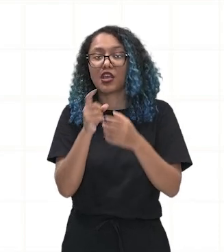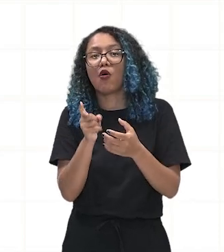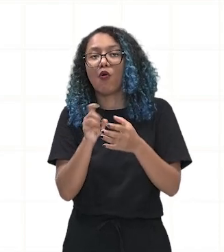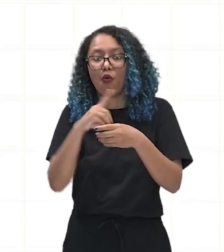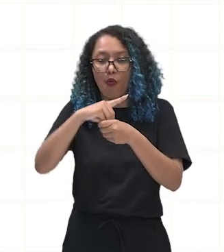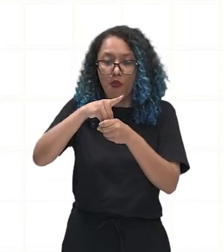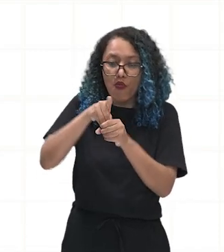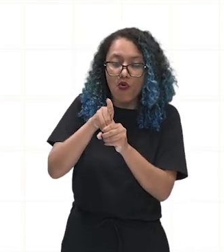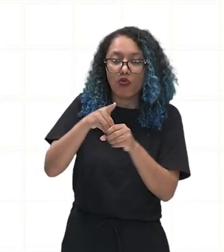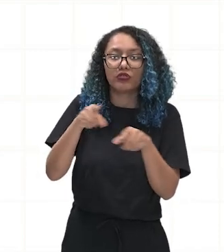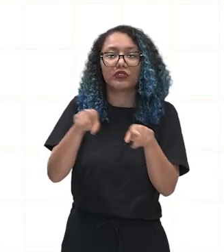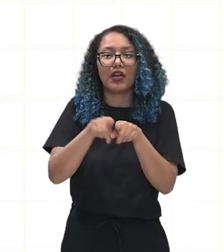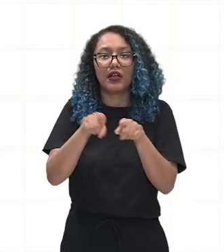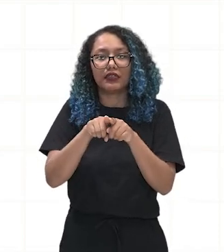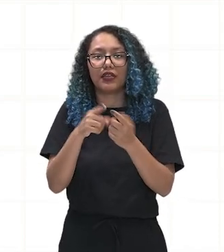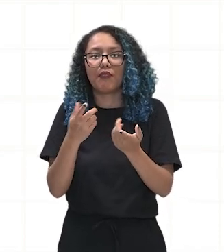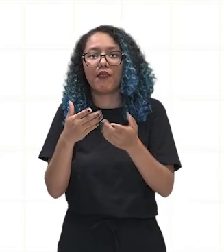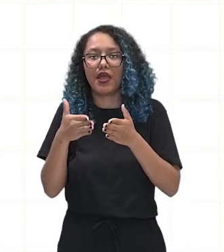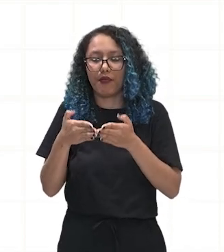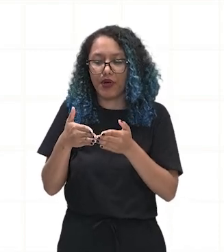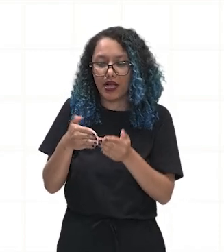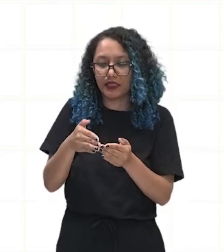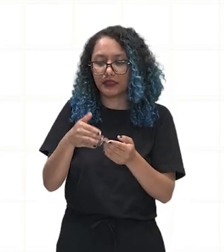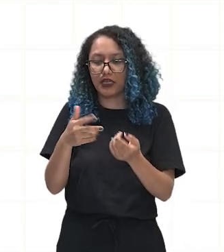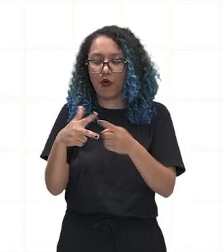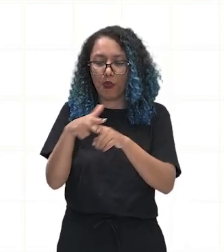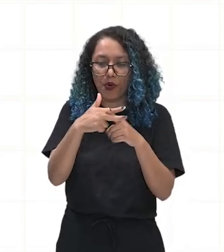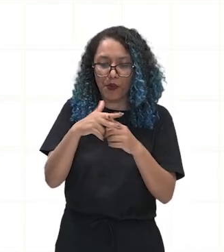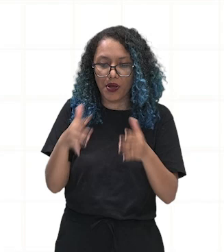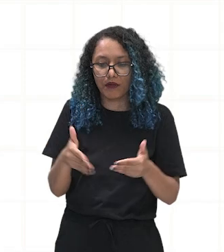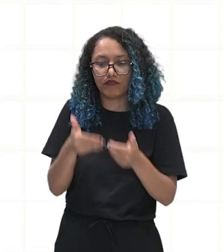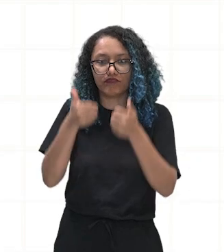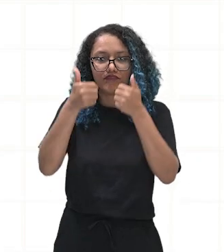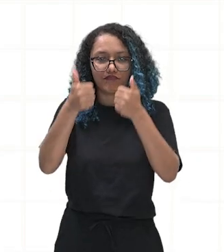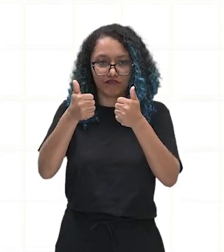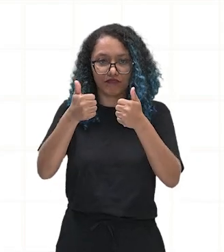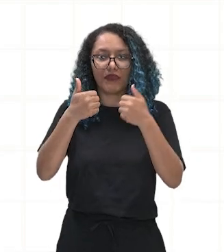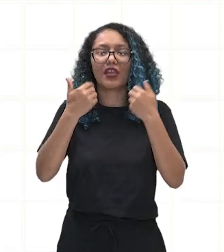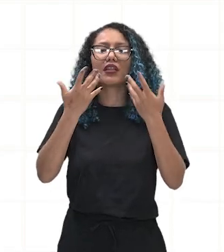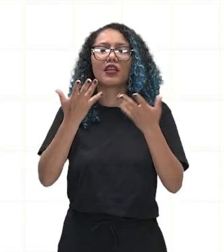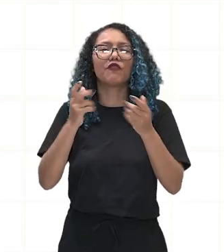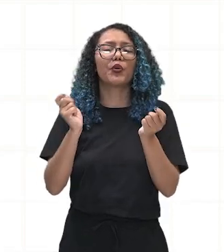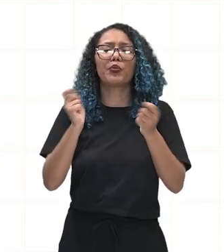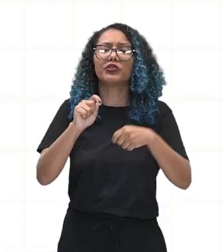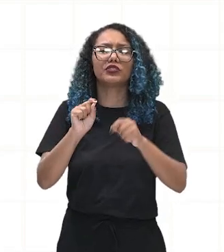magnética e o aperfeiçoamento das embarcações, acabaram permitindo, olha